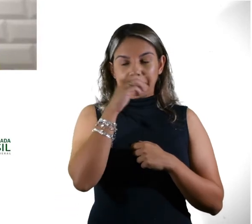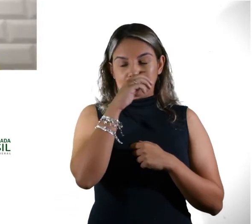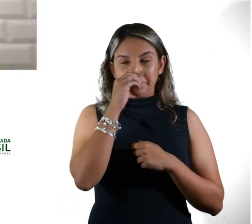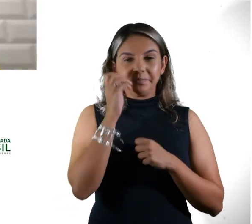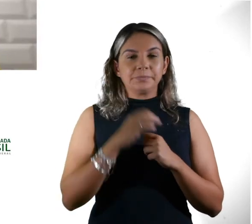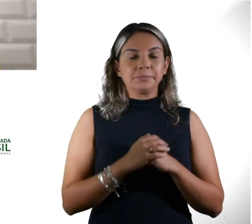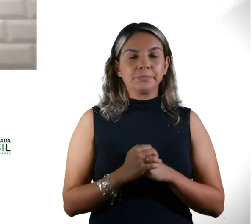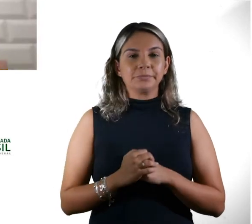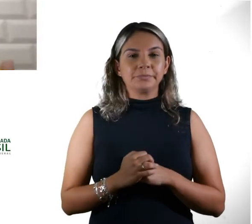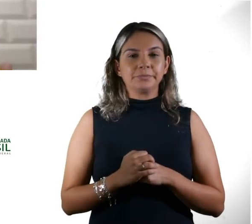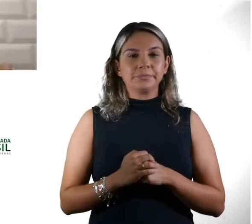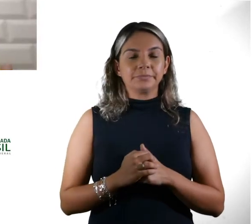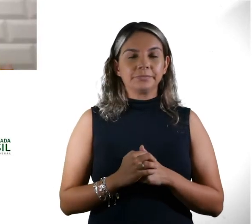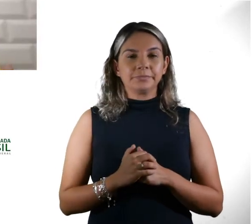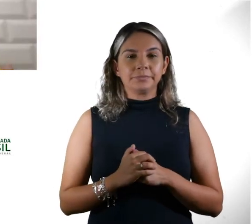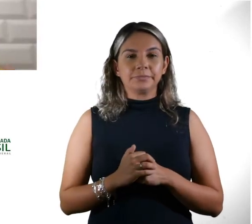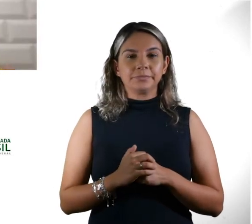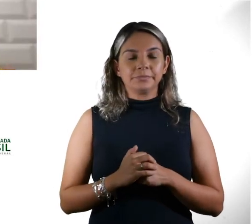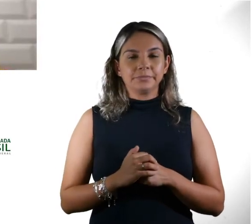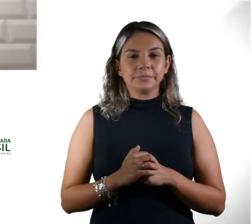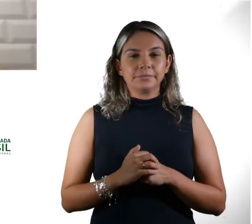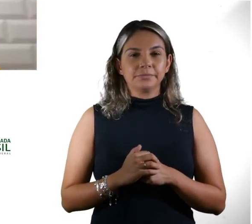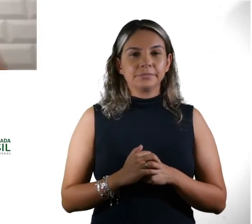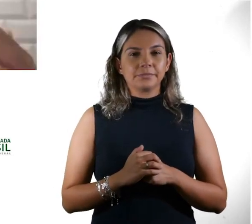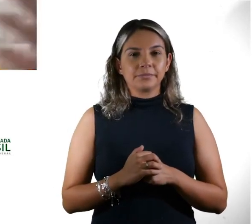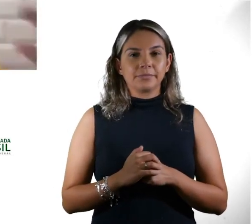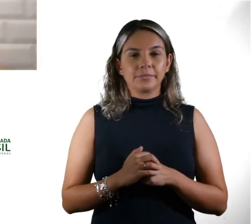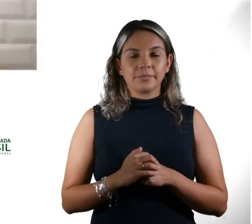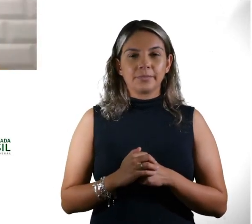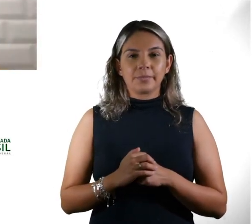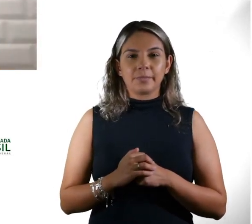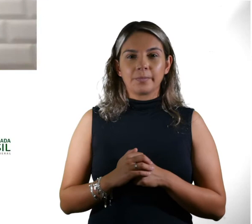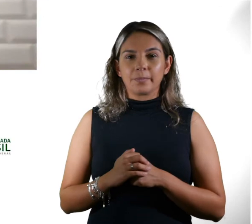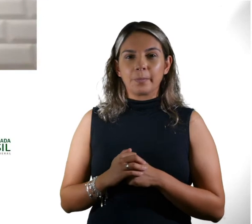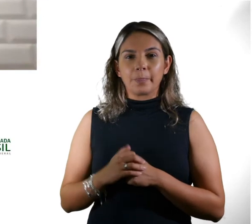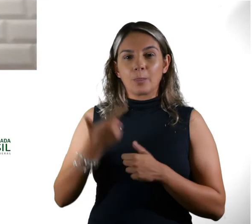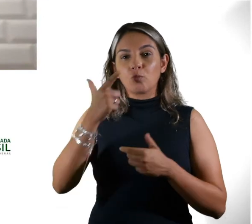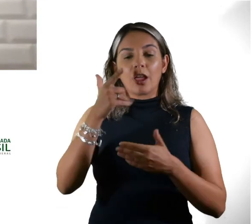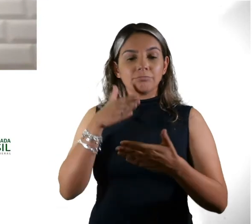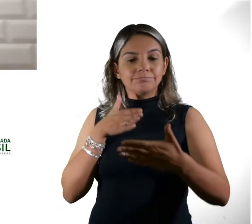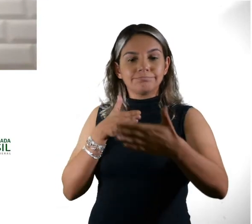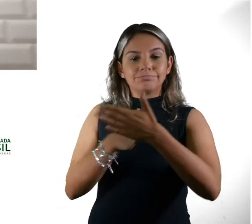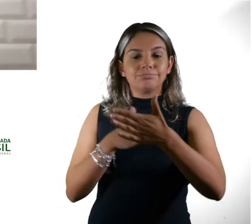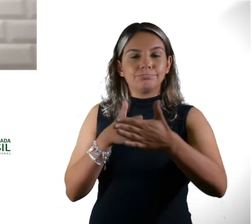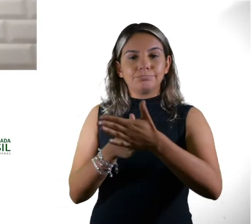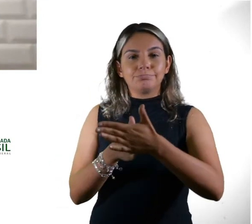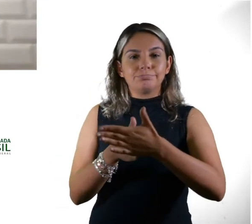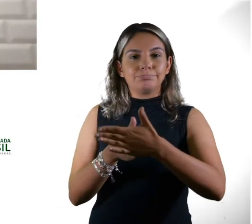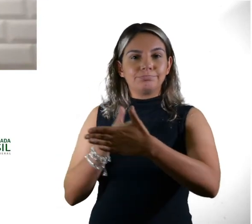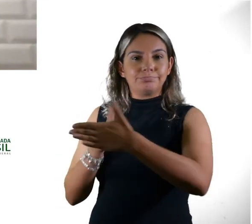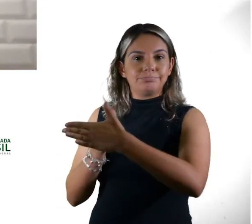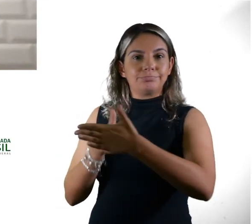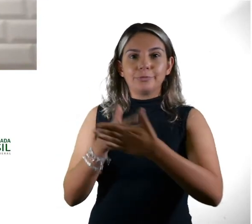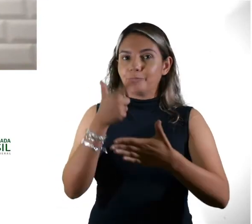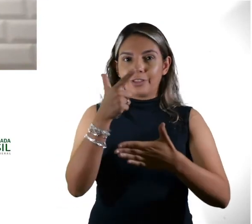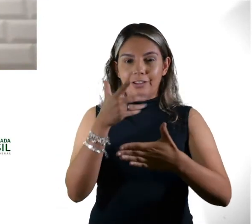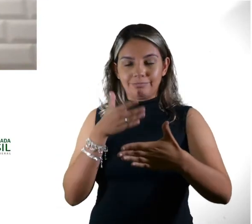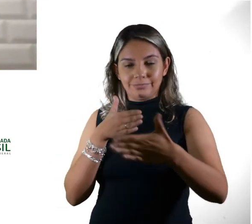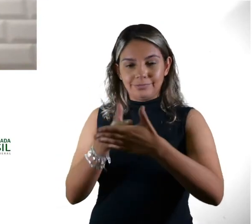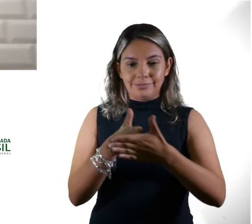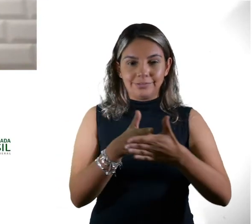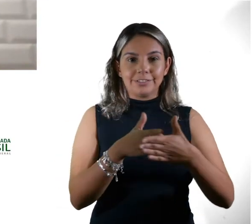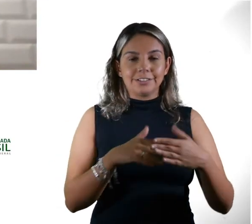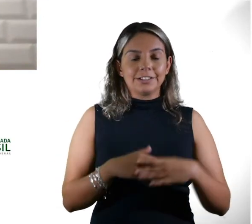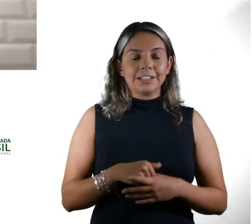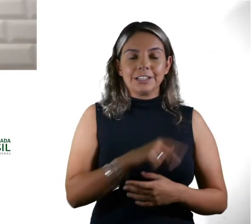vamos dizer, de dinamitação de fronteiras, não é? Está acontecendo a coisa mais engraçada aqui